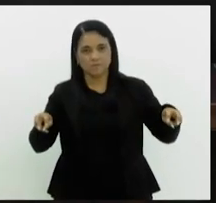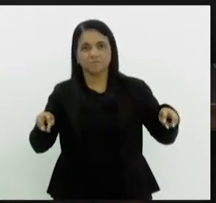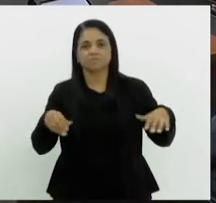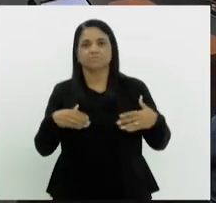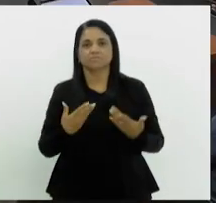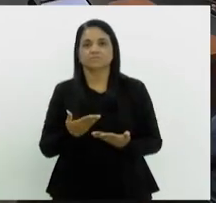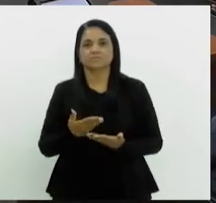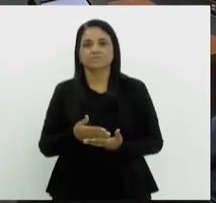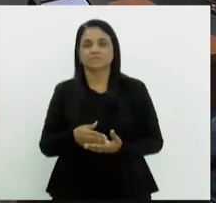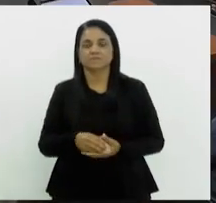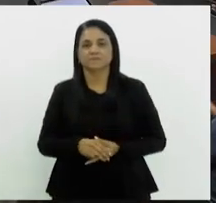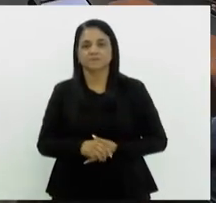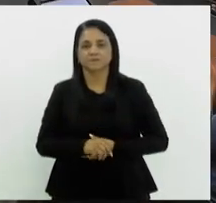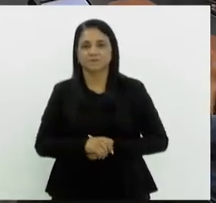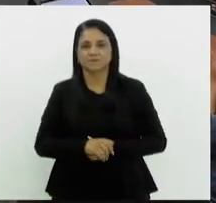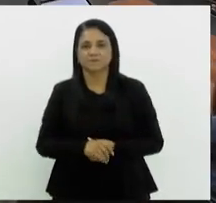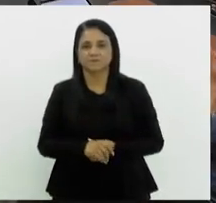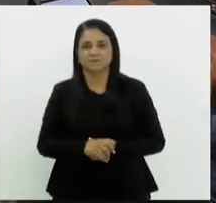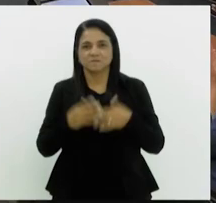favor.